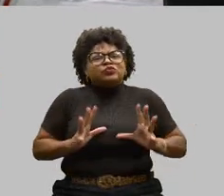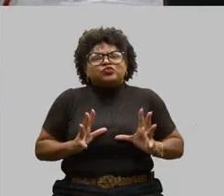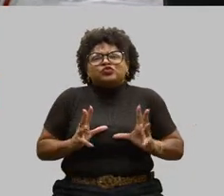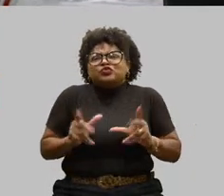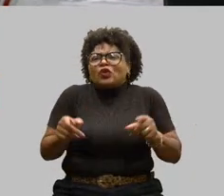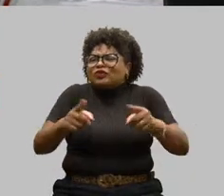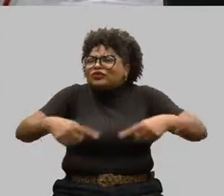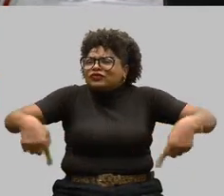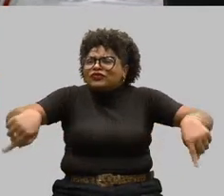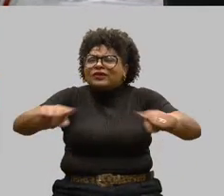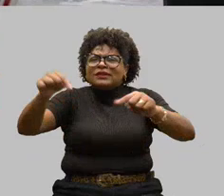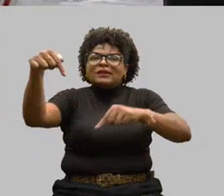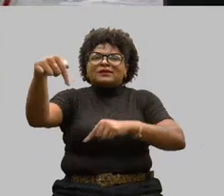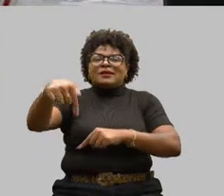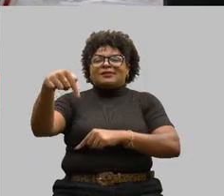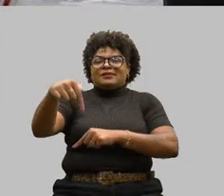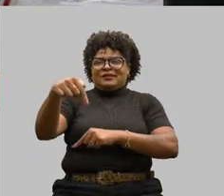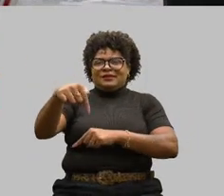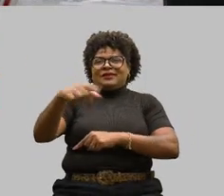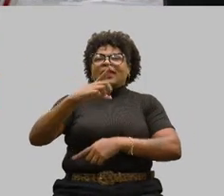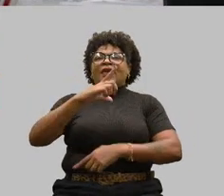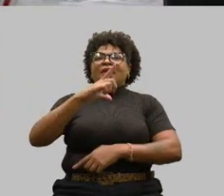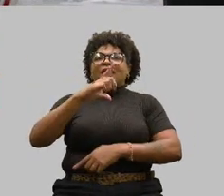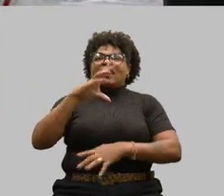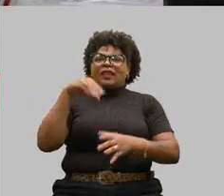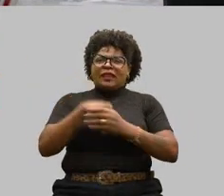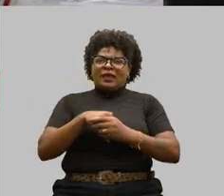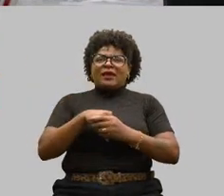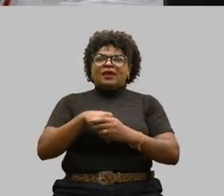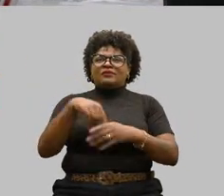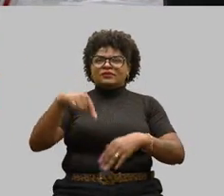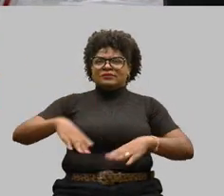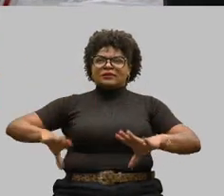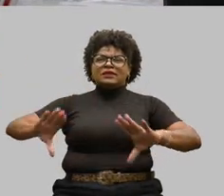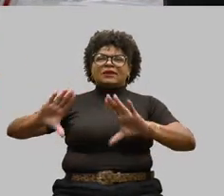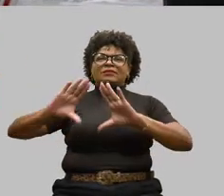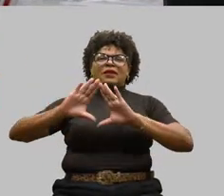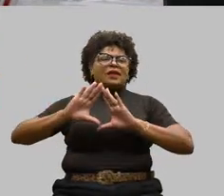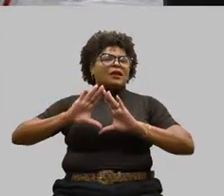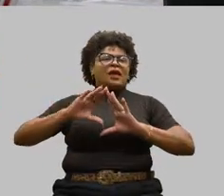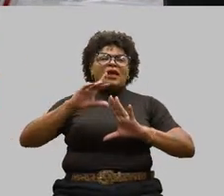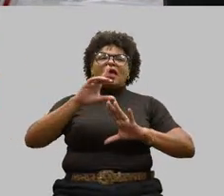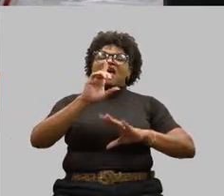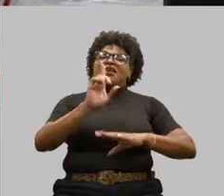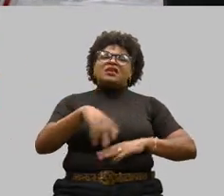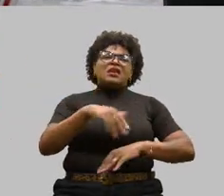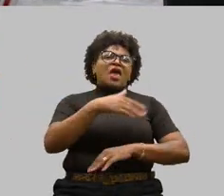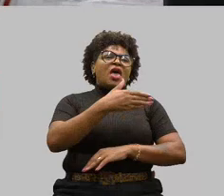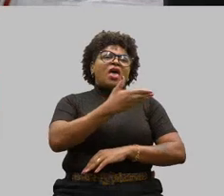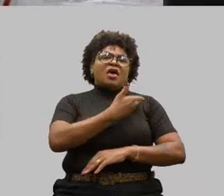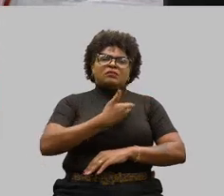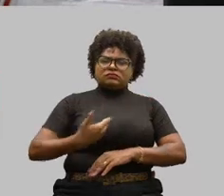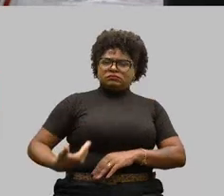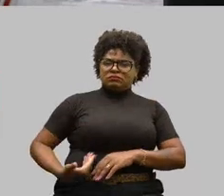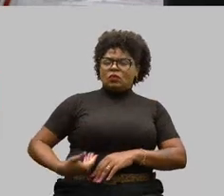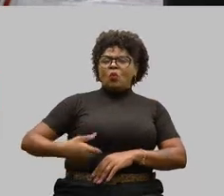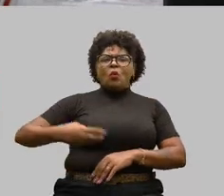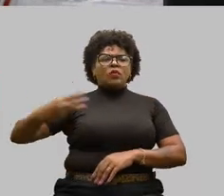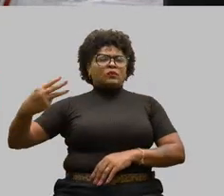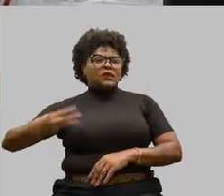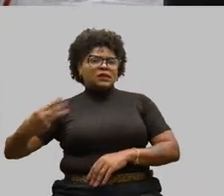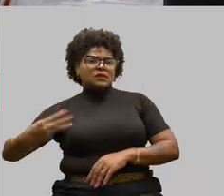que ocupa na Esfera do poder público ou da iniciativa privada ou do terceiro setor